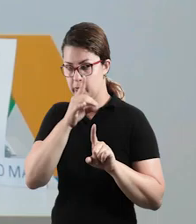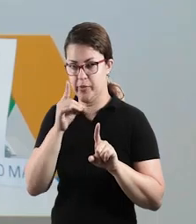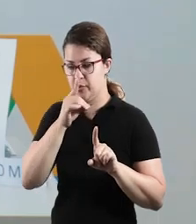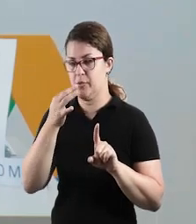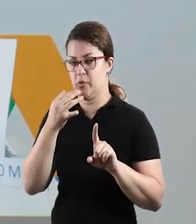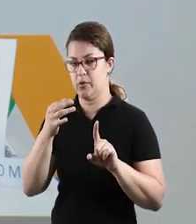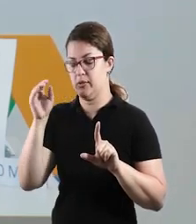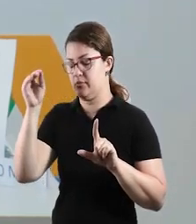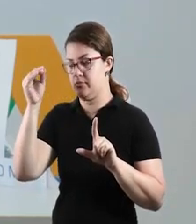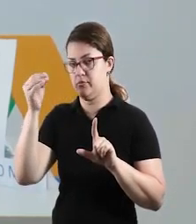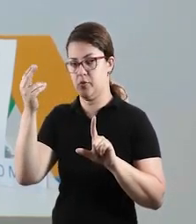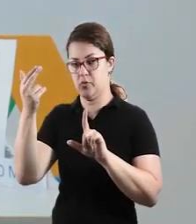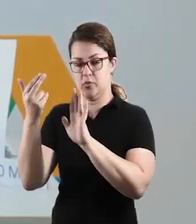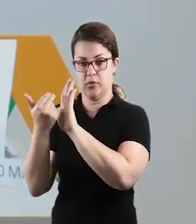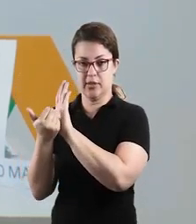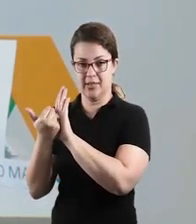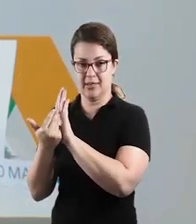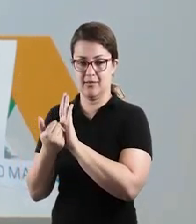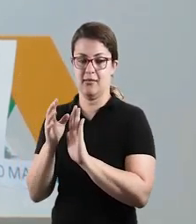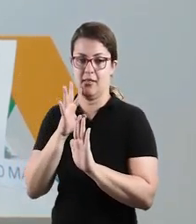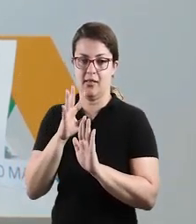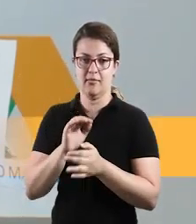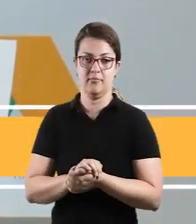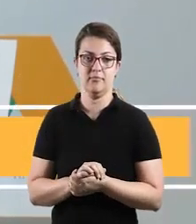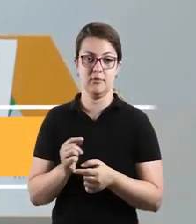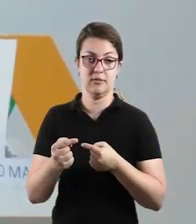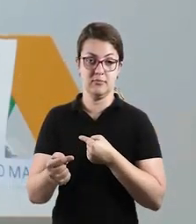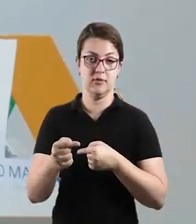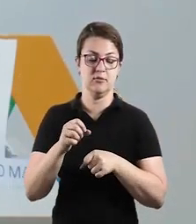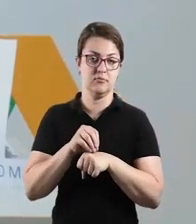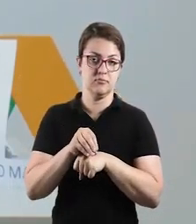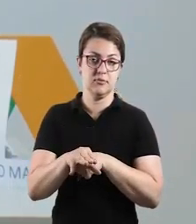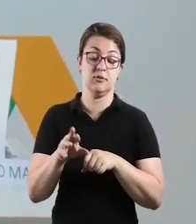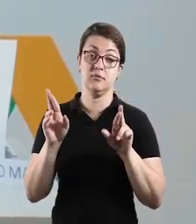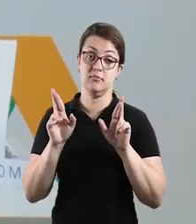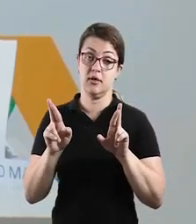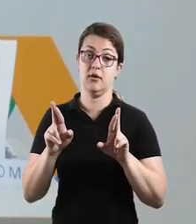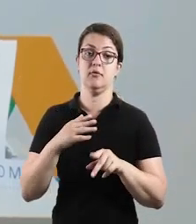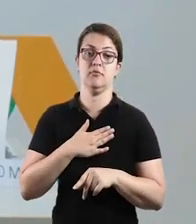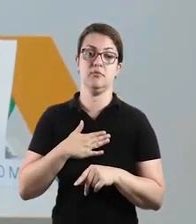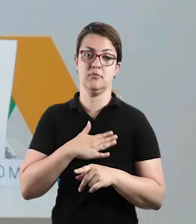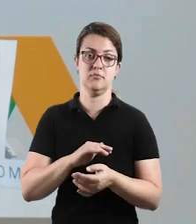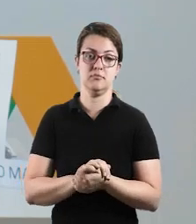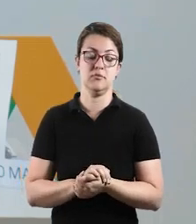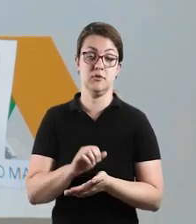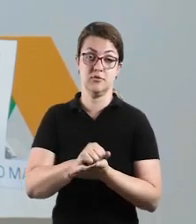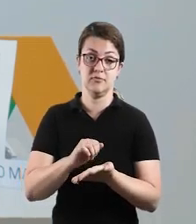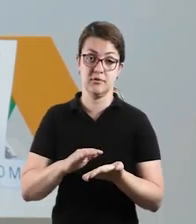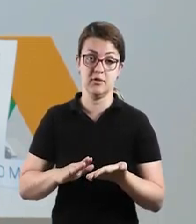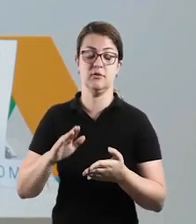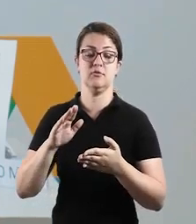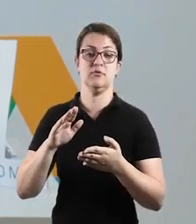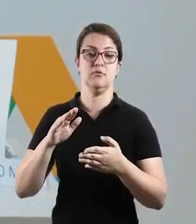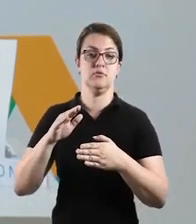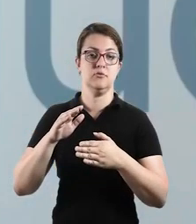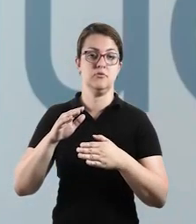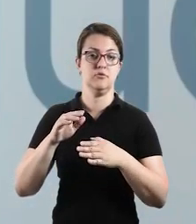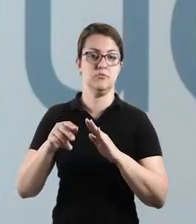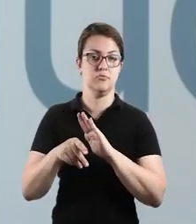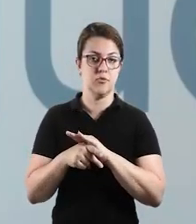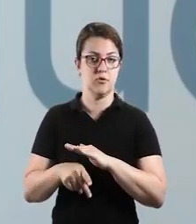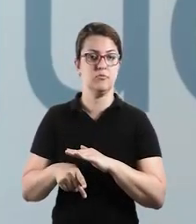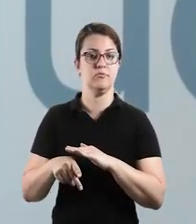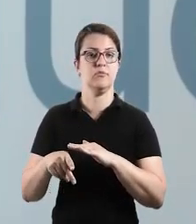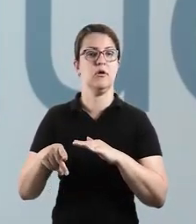várias atividades bem legais. Essas são as sugestões da semana, eu espero que vocês tenham gostado. Façam as atividades em casa,